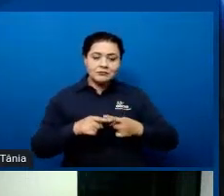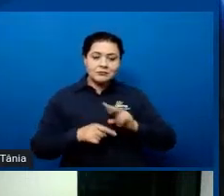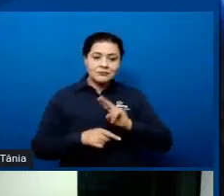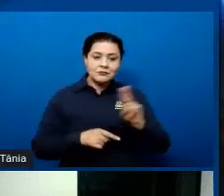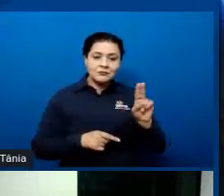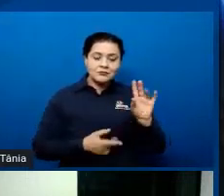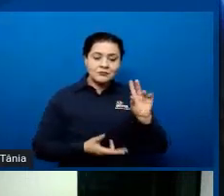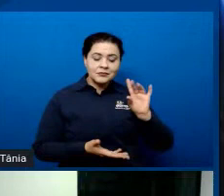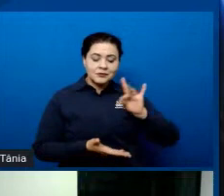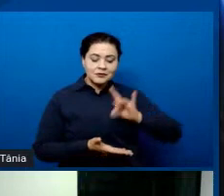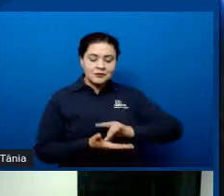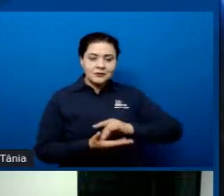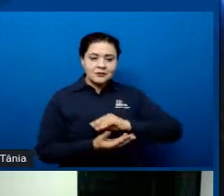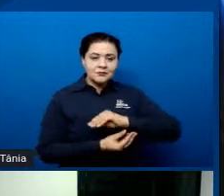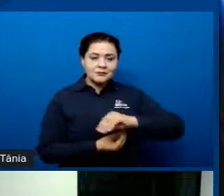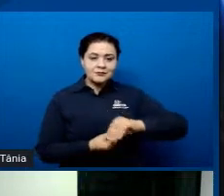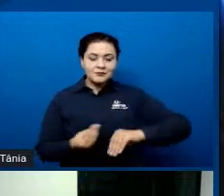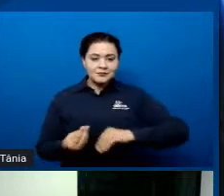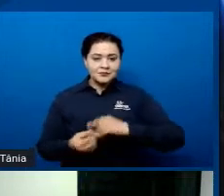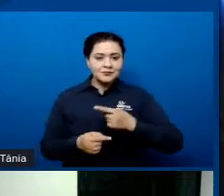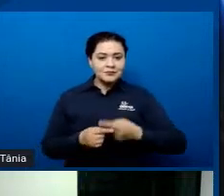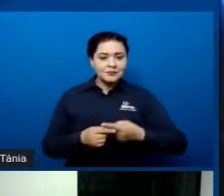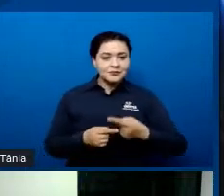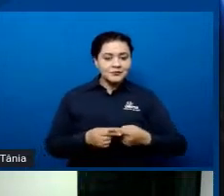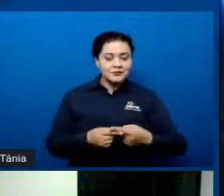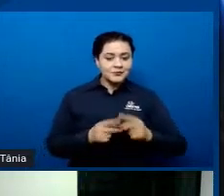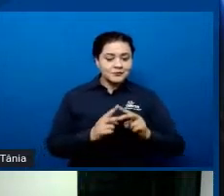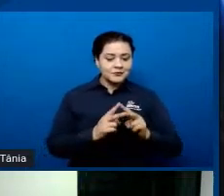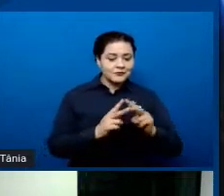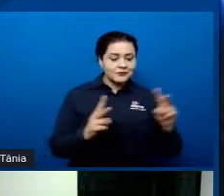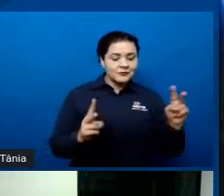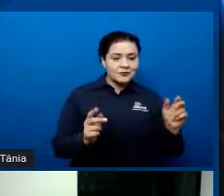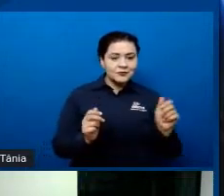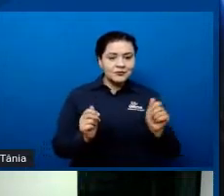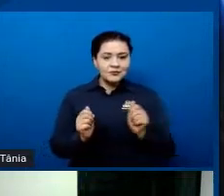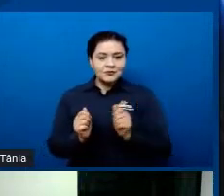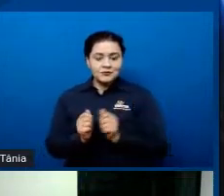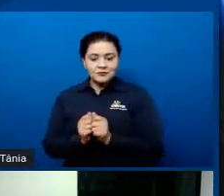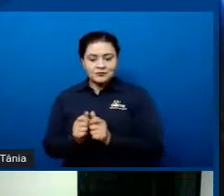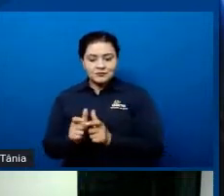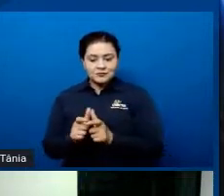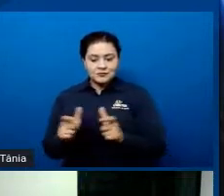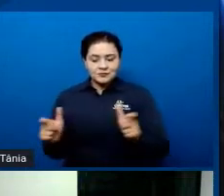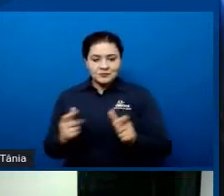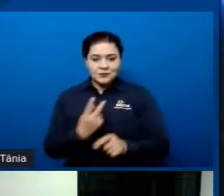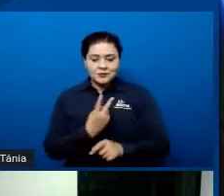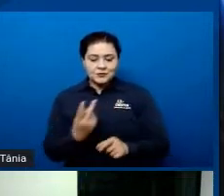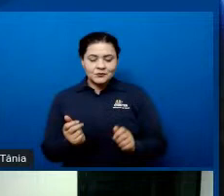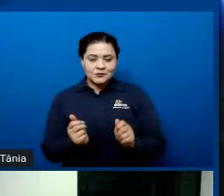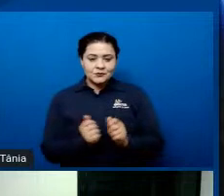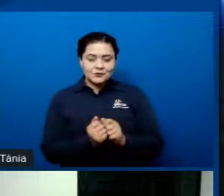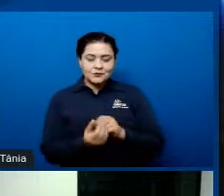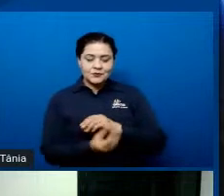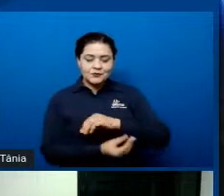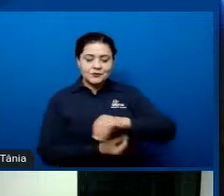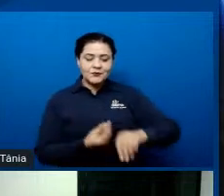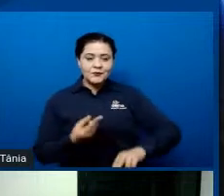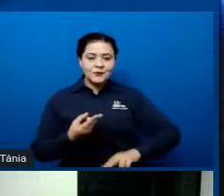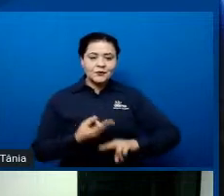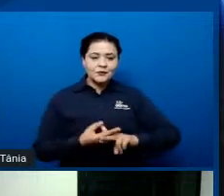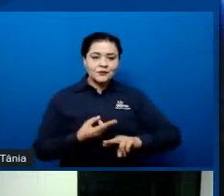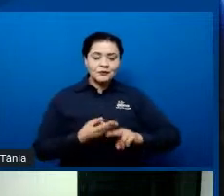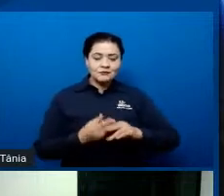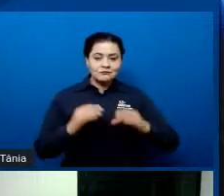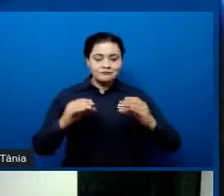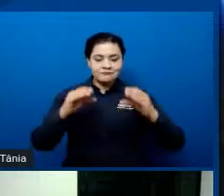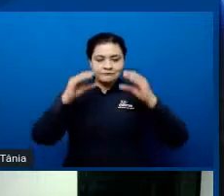realidade mista. É quando eu faço a fusão da realidade virtual e da realidade aumentada, né, através desse óculos.